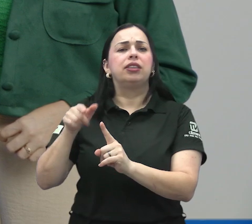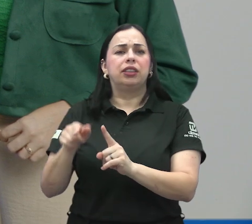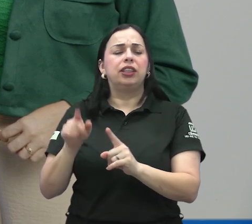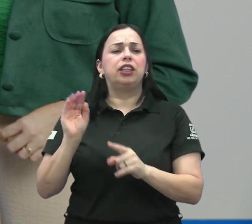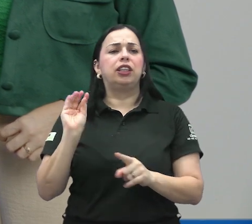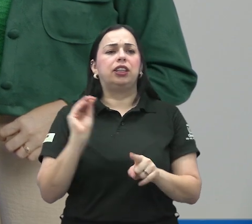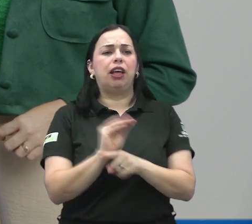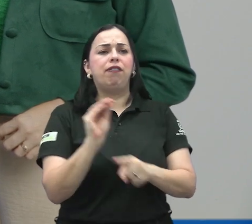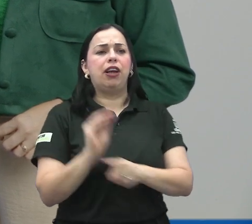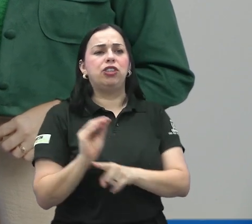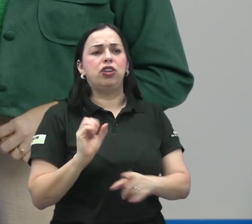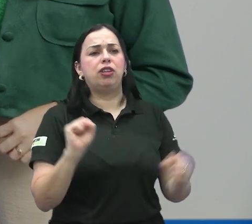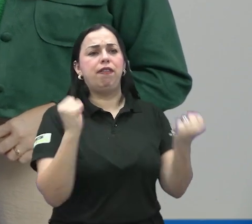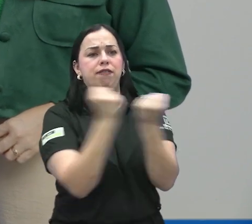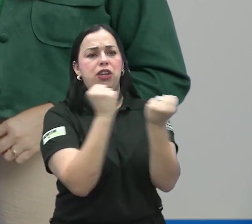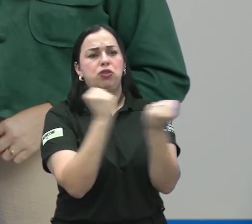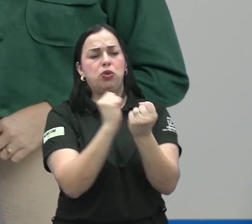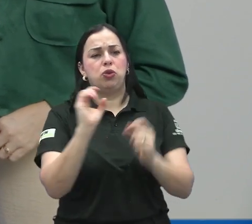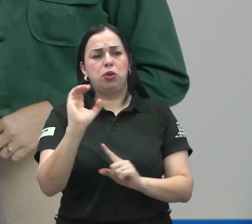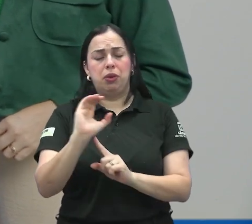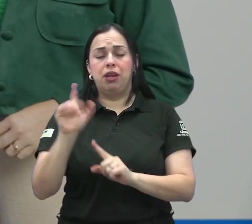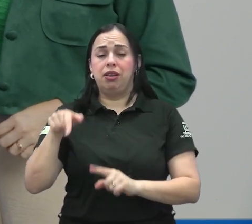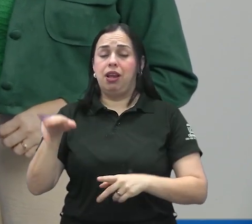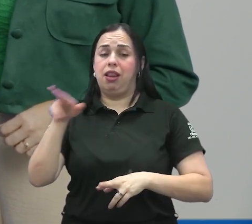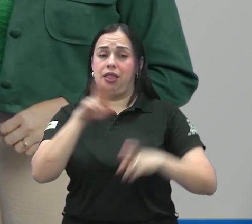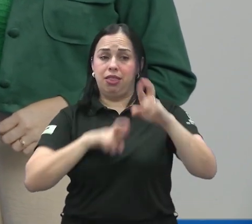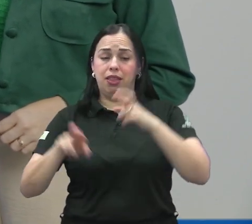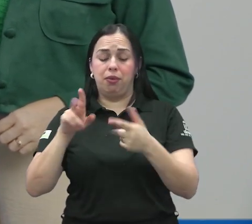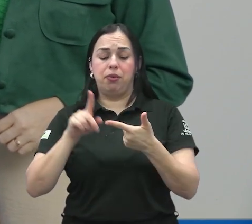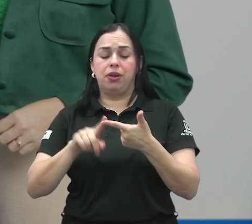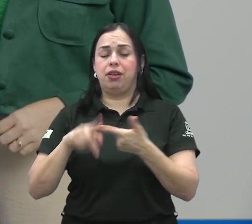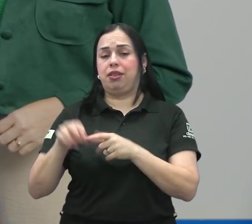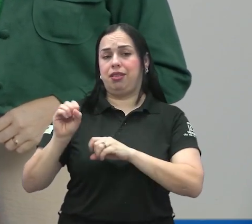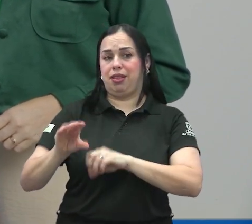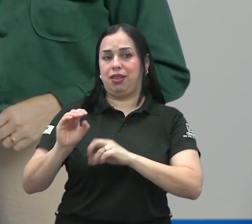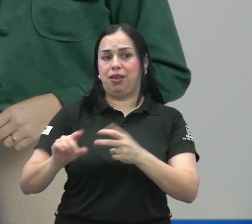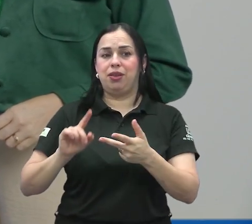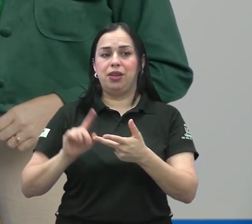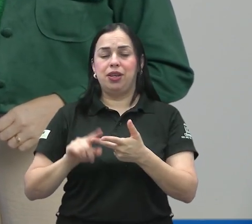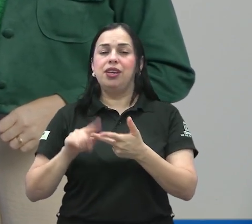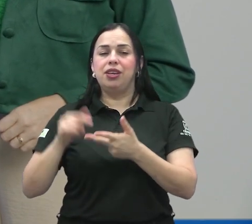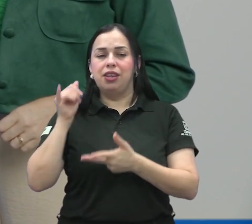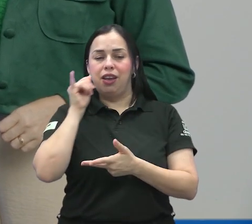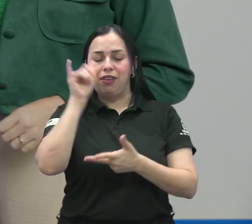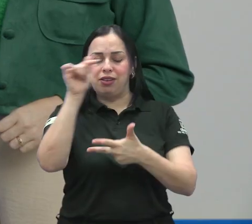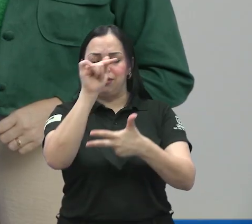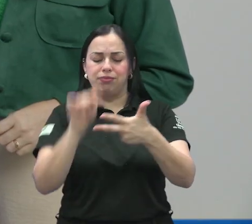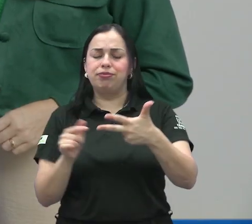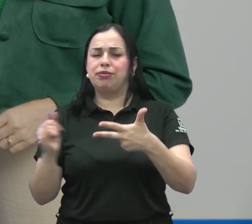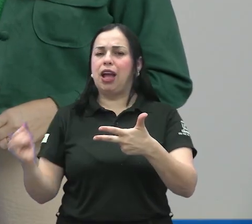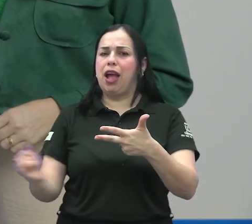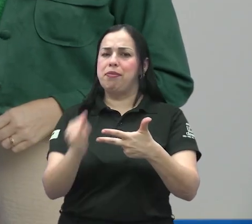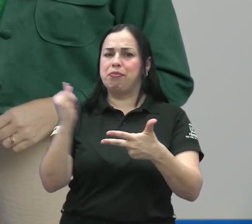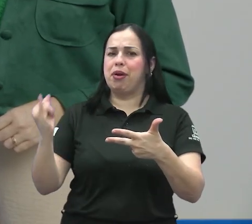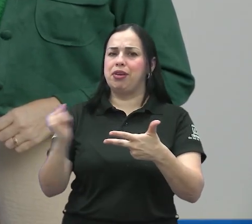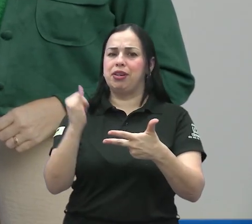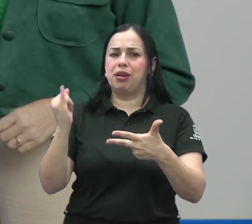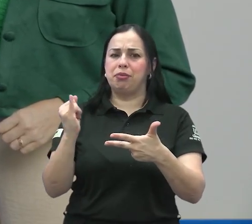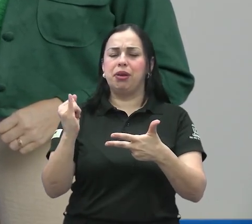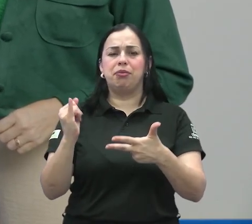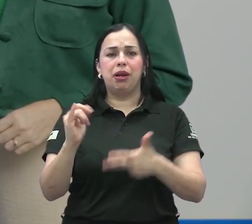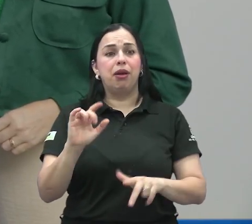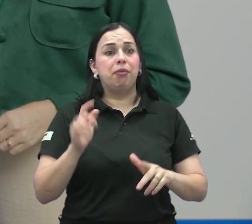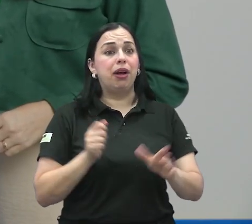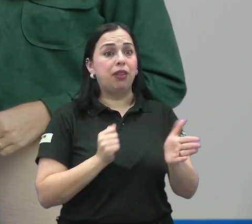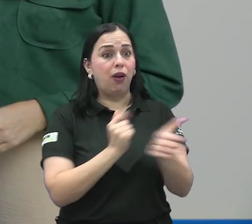do Consumidor e vem desenvolvendo diversas ações de fiscalização, educação e prevenção, pilares